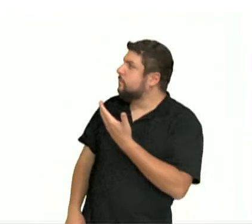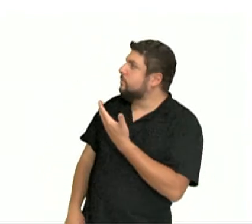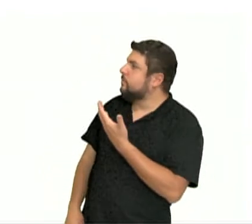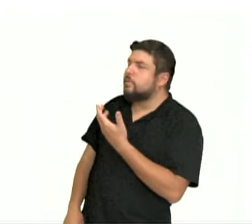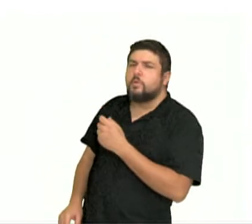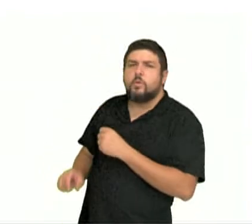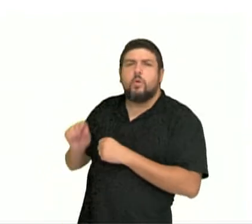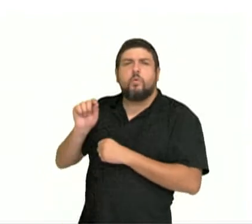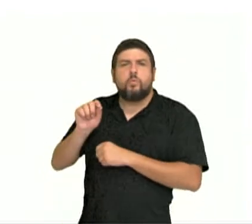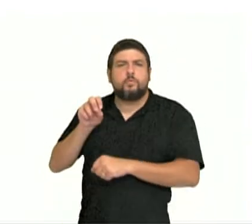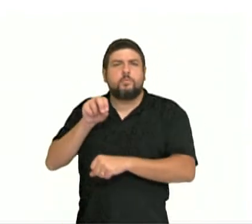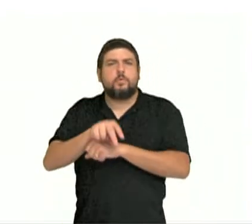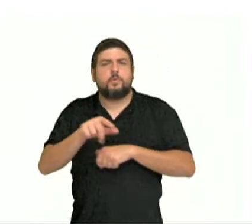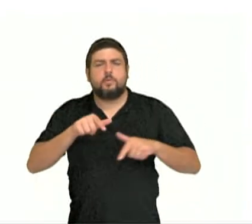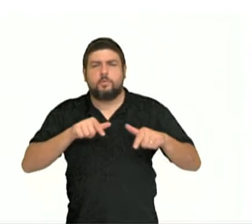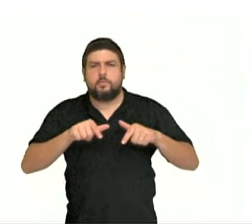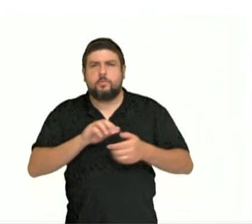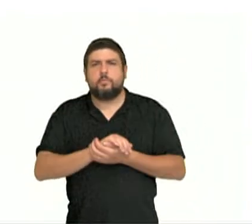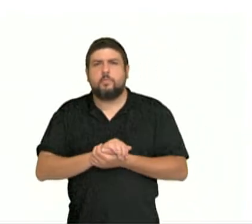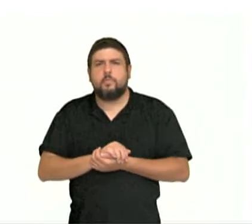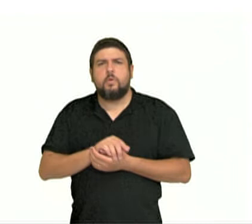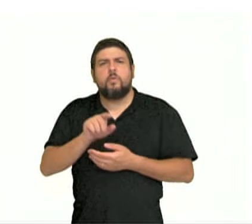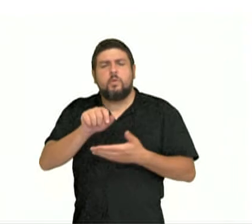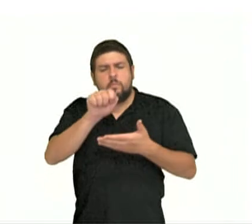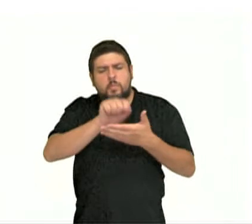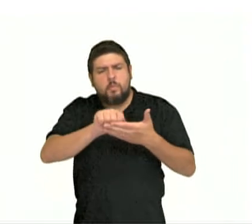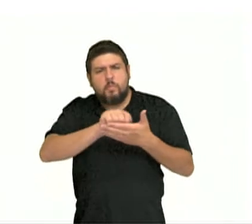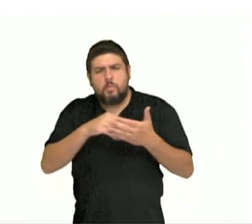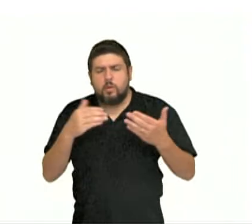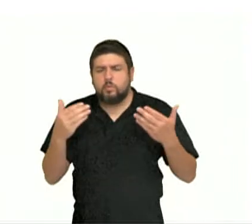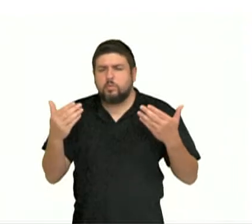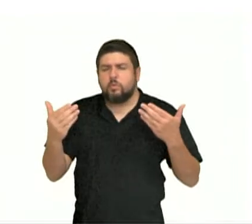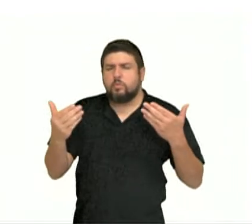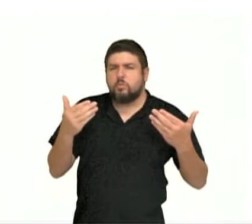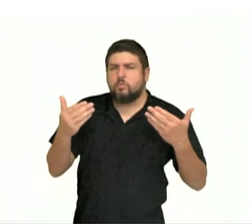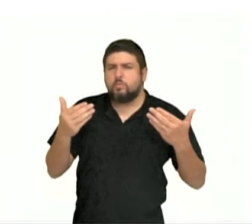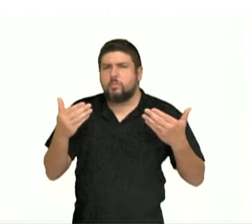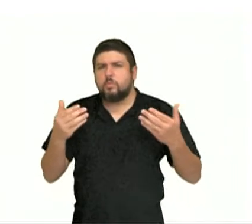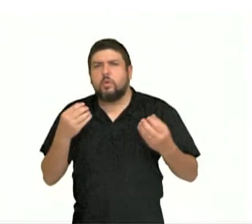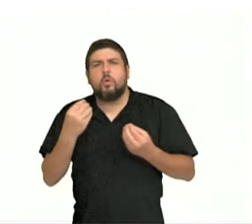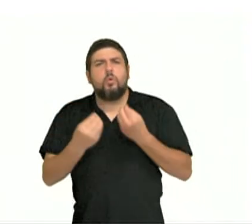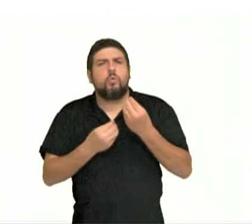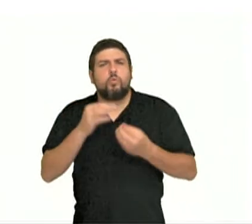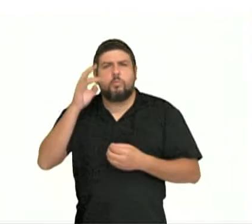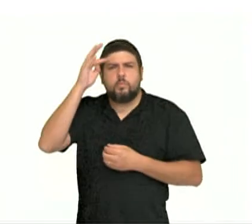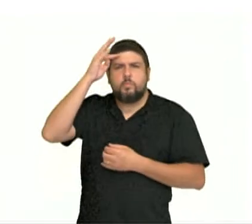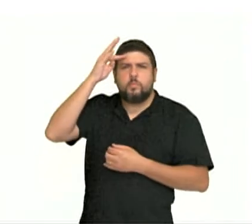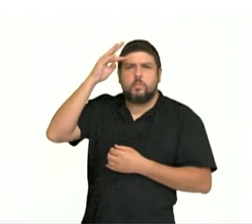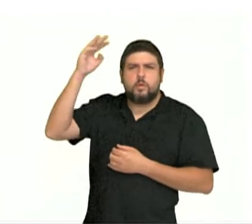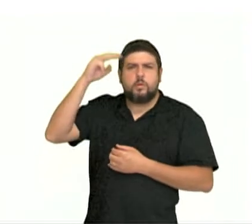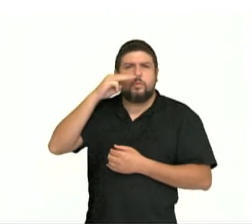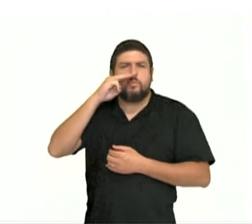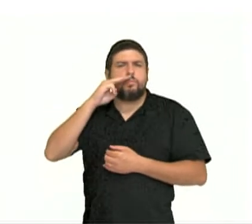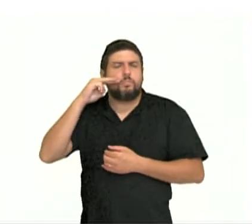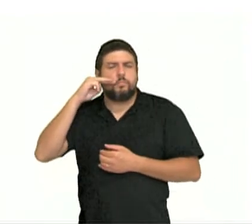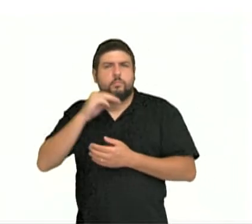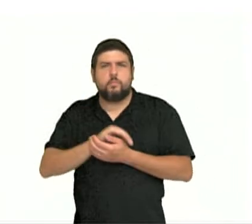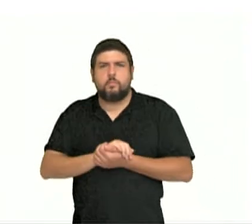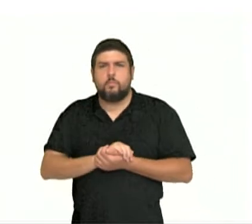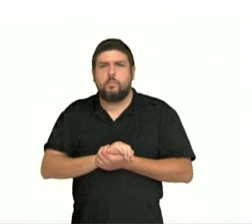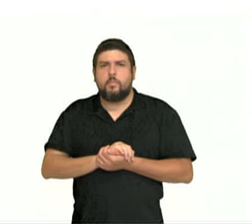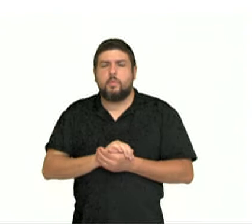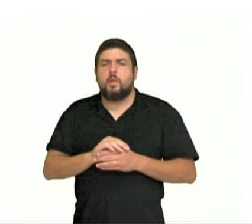de trabalho Elabore um pequeno texto comparando a figura com a teoria reformista marxista então